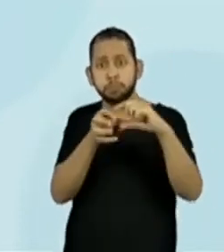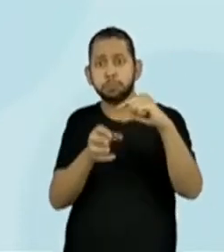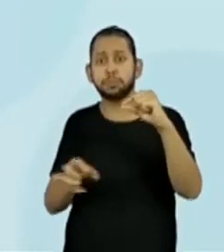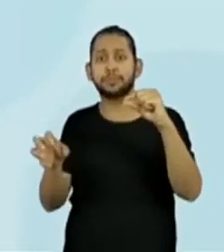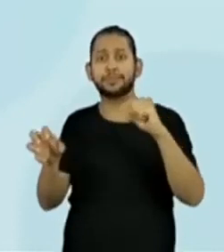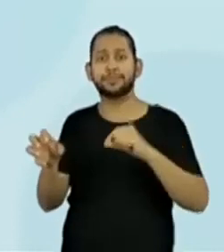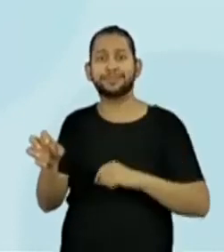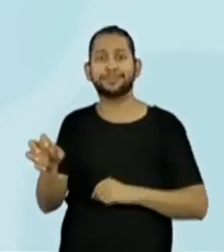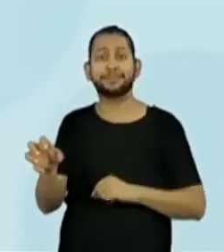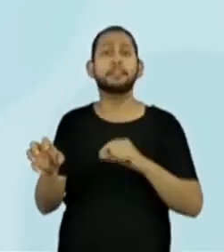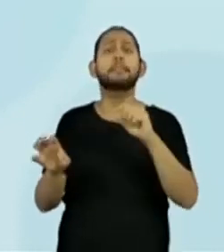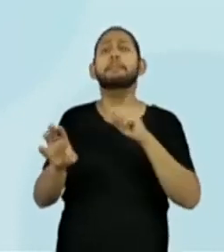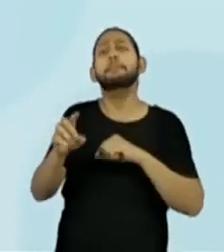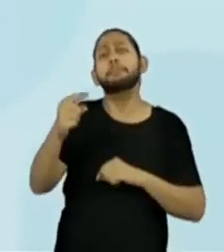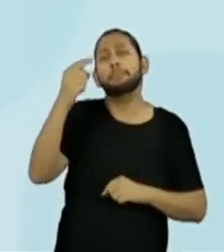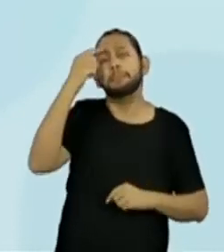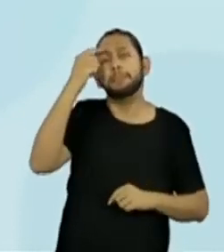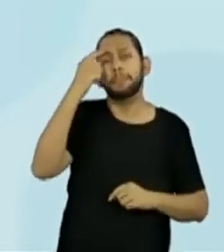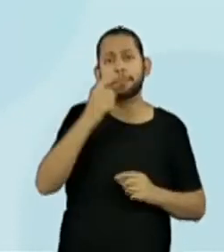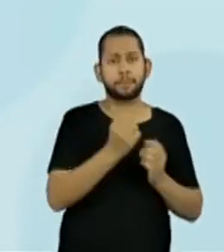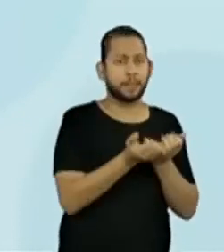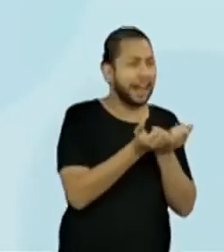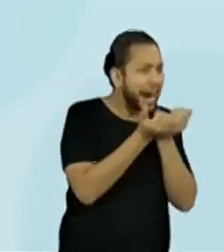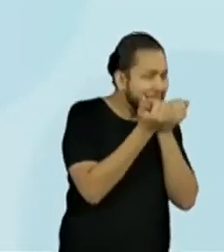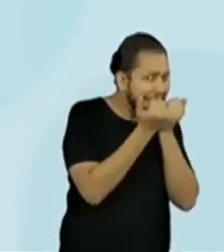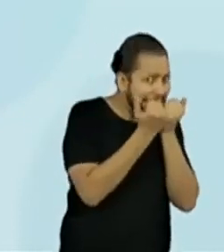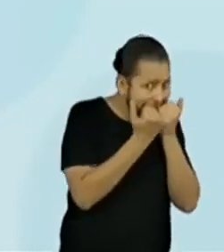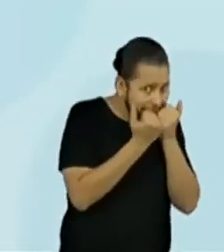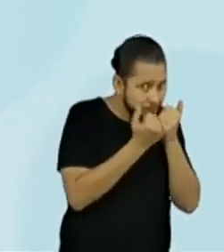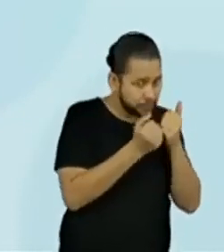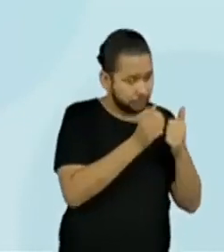eu estou ingerindo a energia